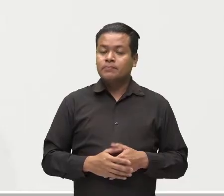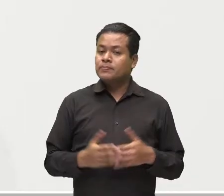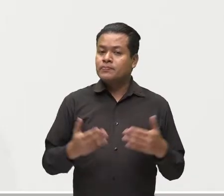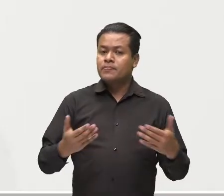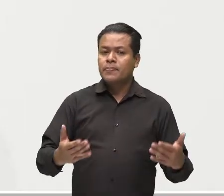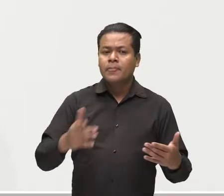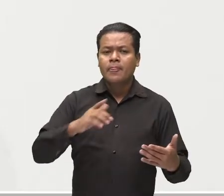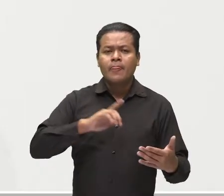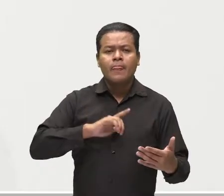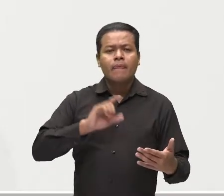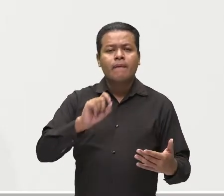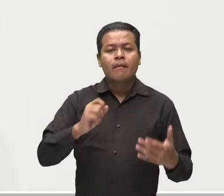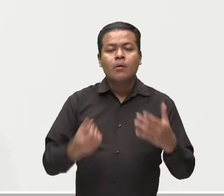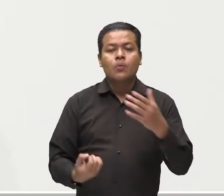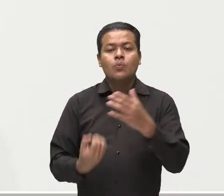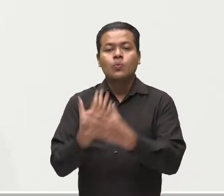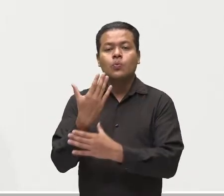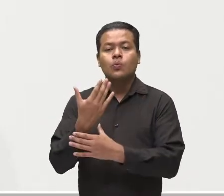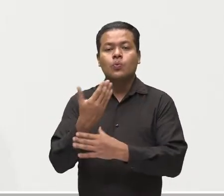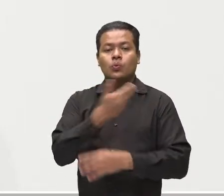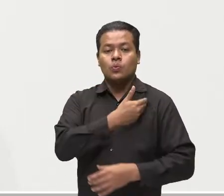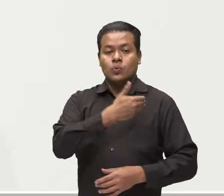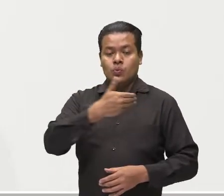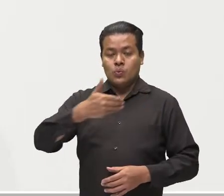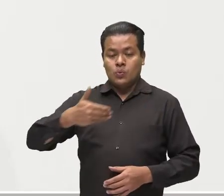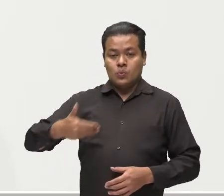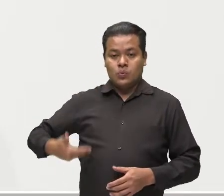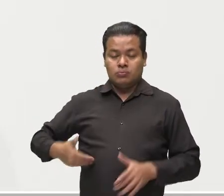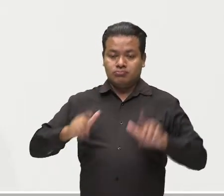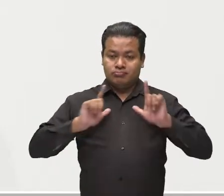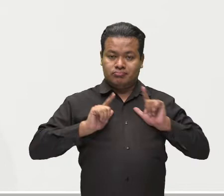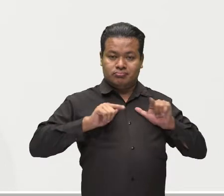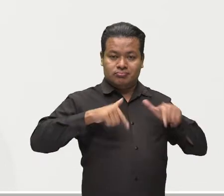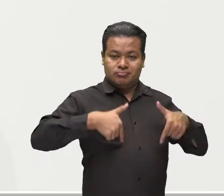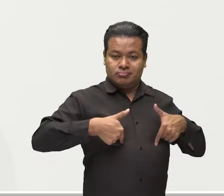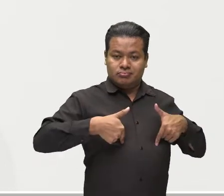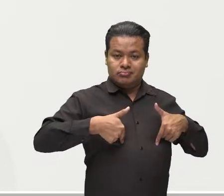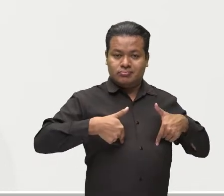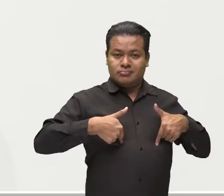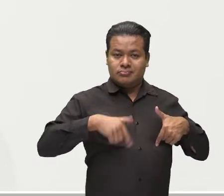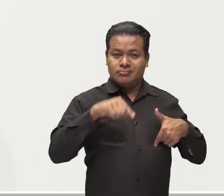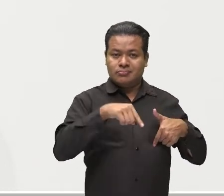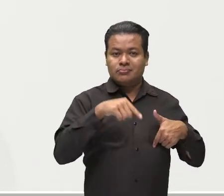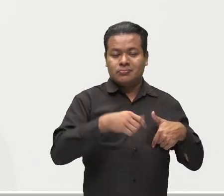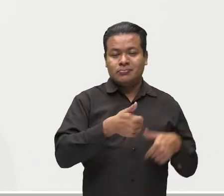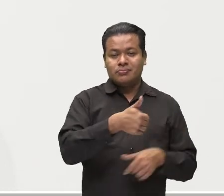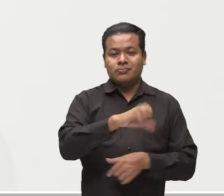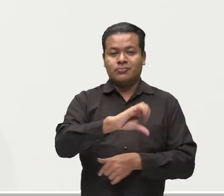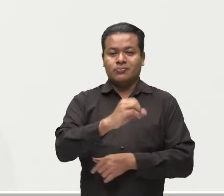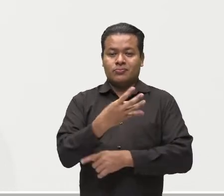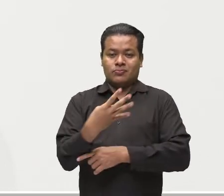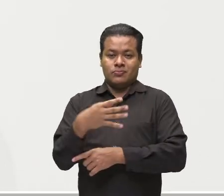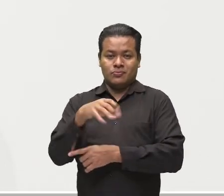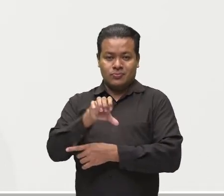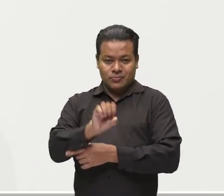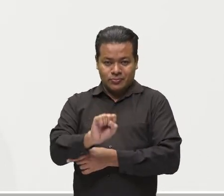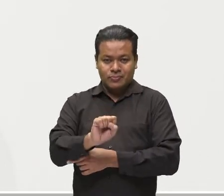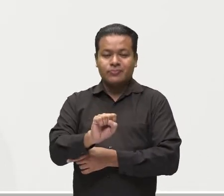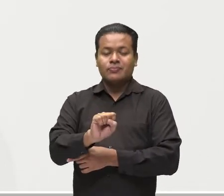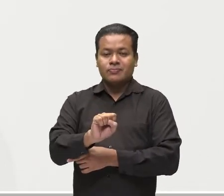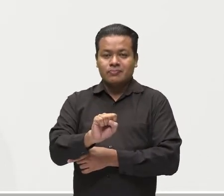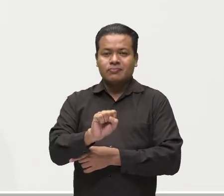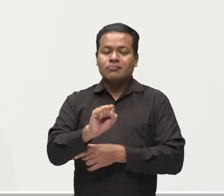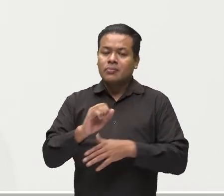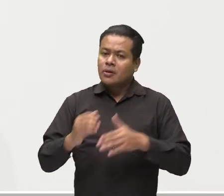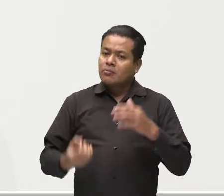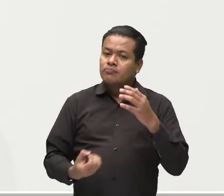gente tem ali a criação do Estado de Israel em 1948, né, naquela área que a gente conhece como a Palestina, né? E aí